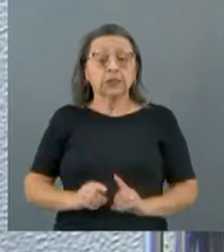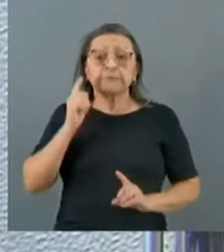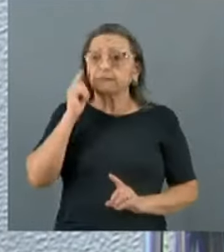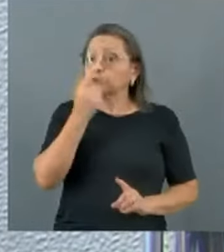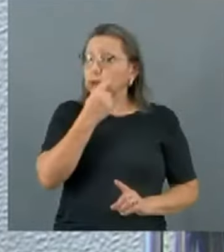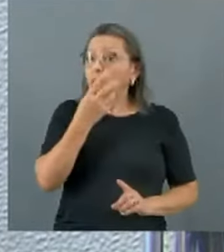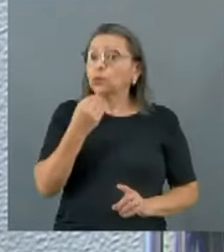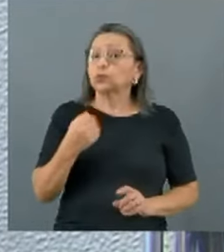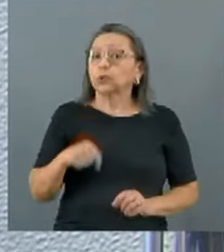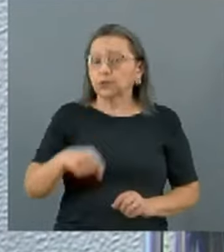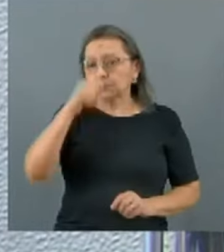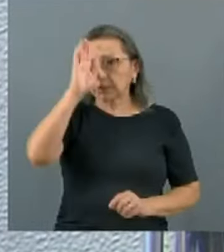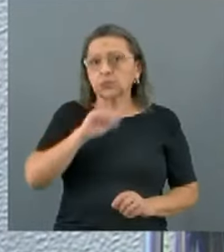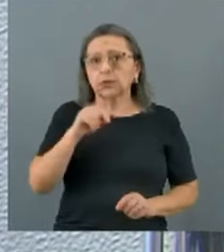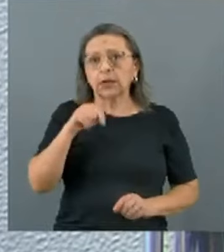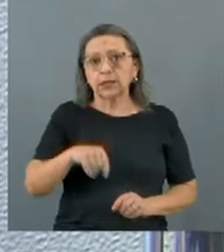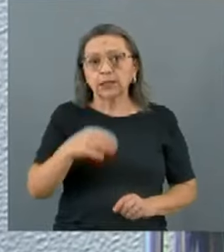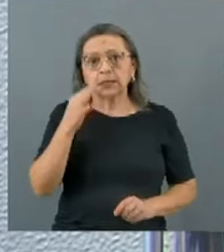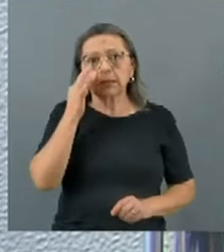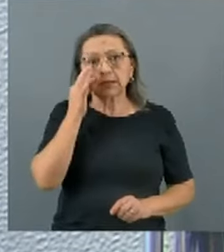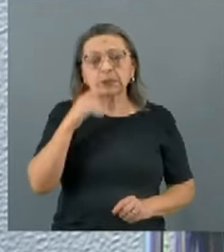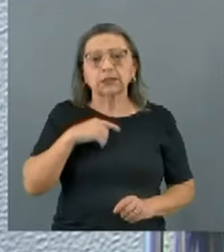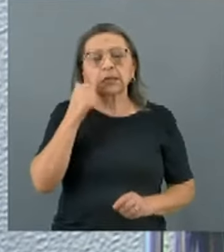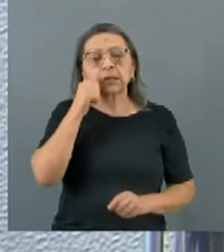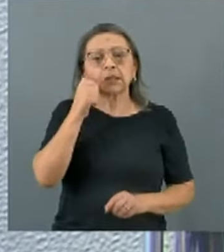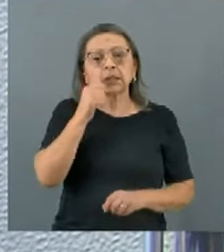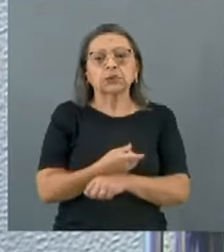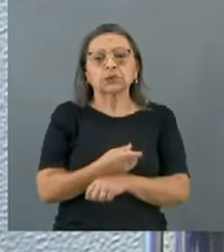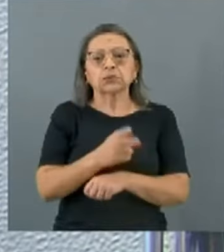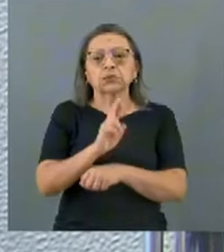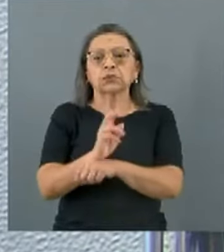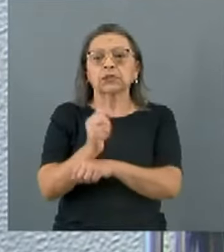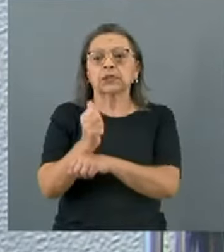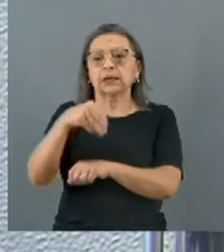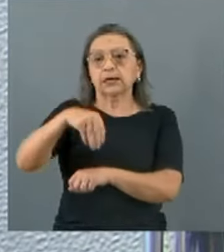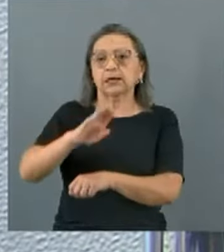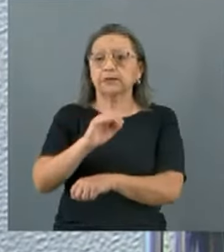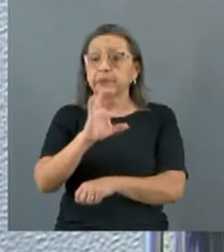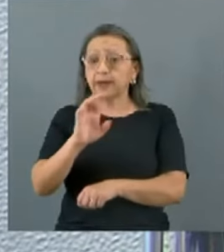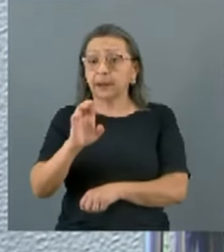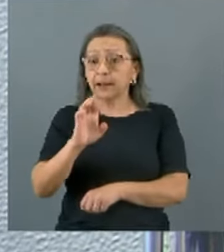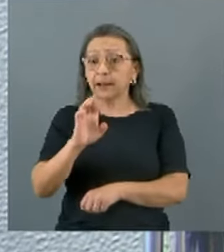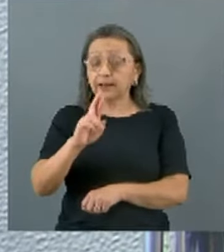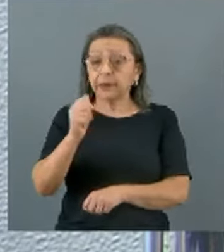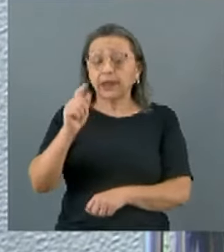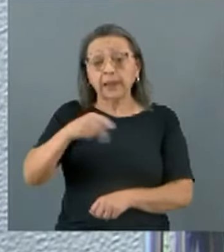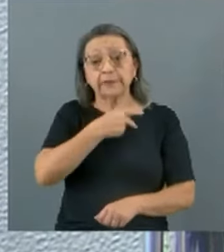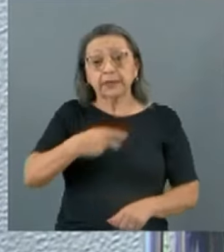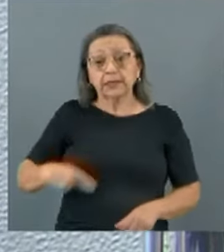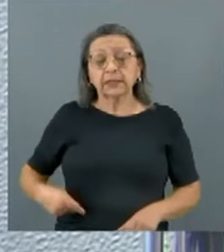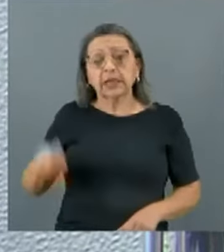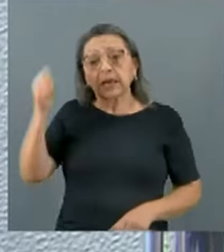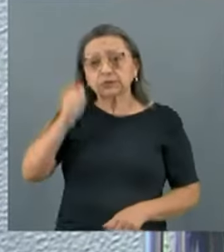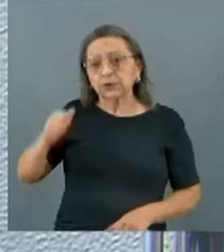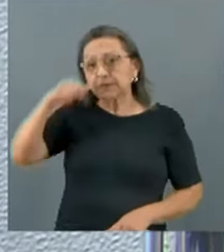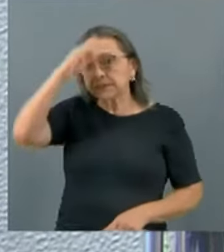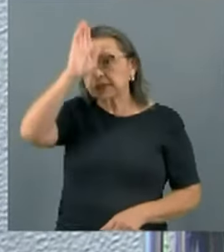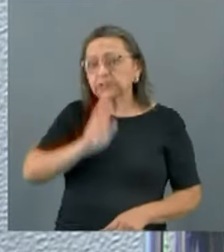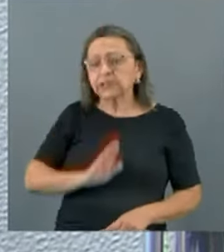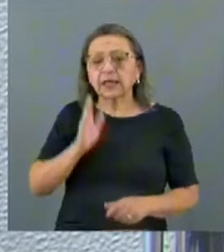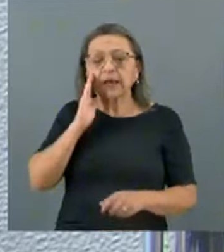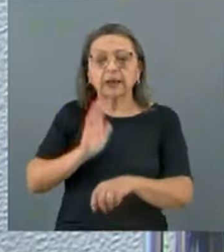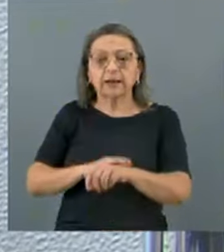Brasil. Aqui presente a doutora Ambra Nobre Sincoque, que é presidente da Abiótica, Associação Brasileira da